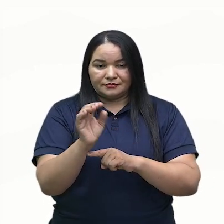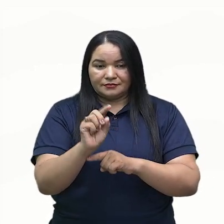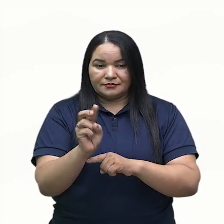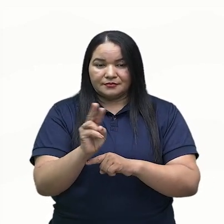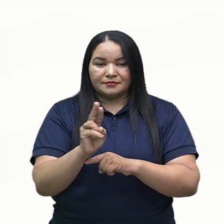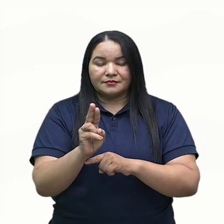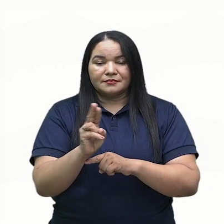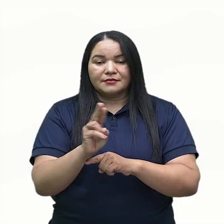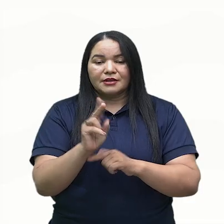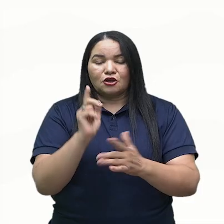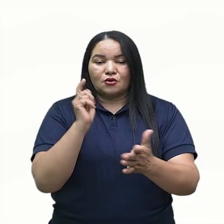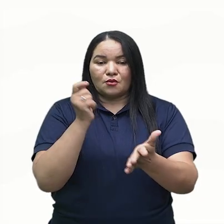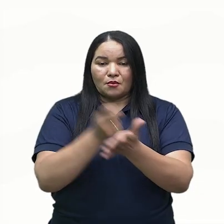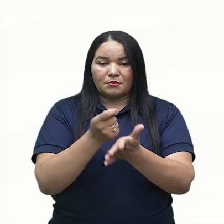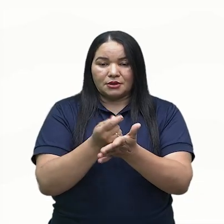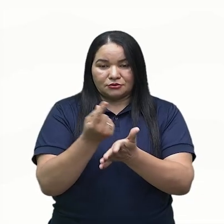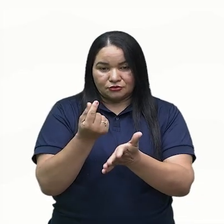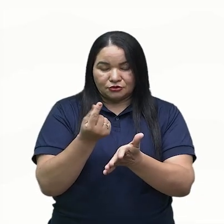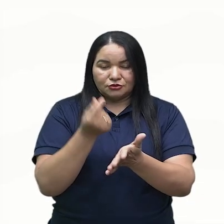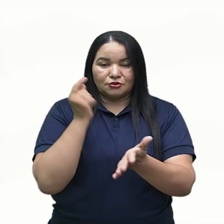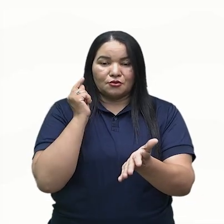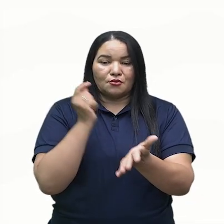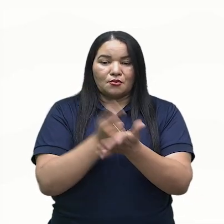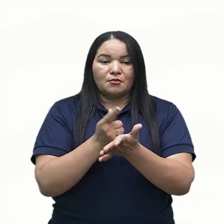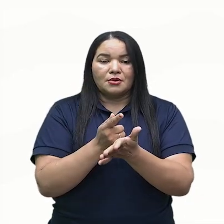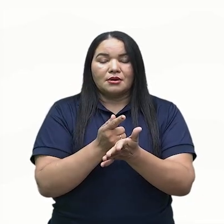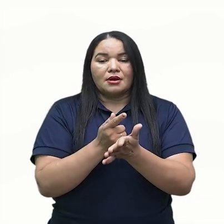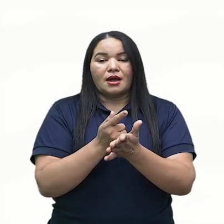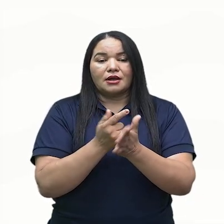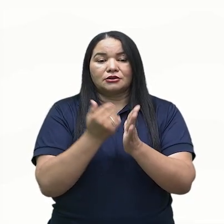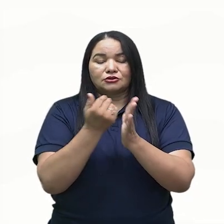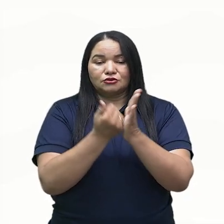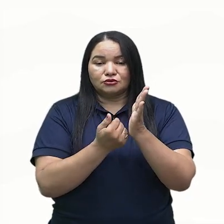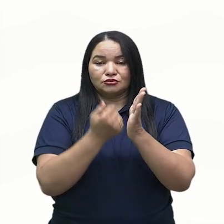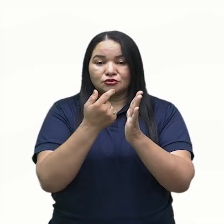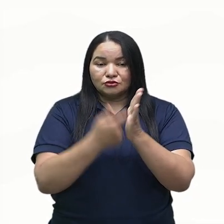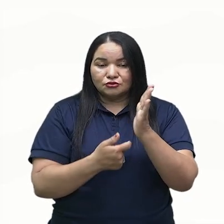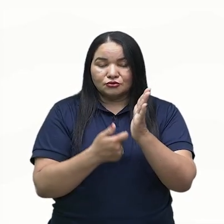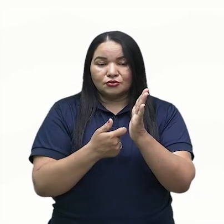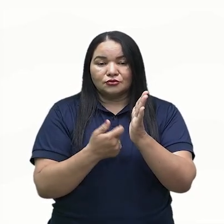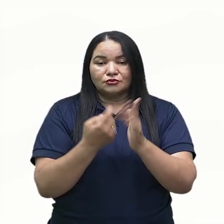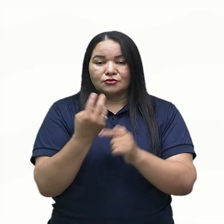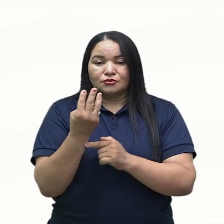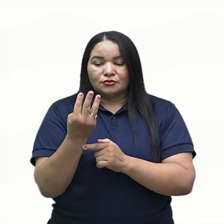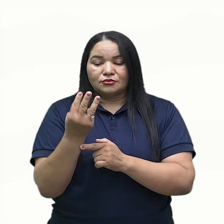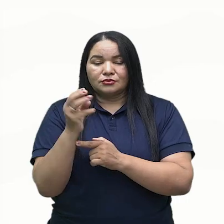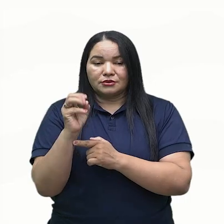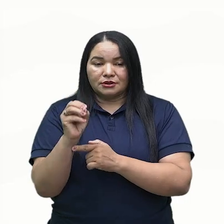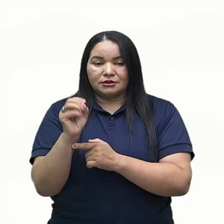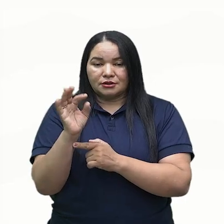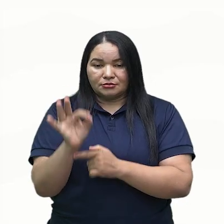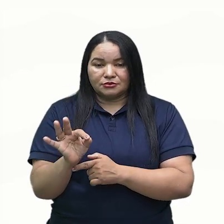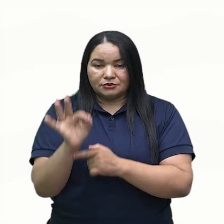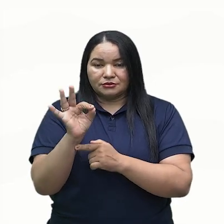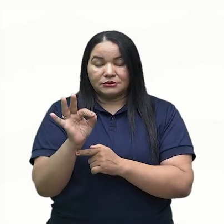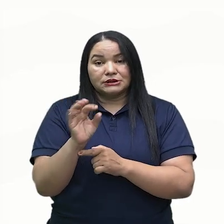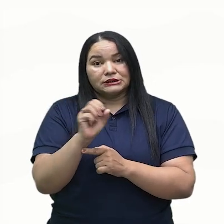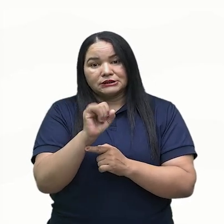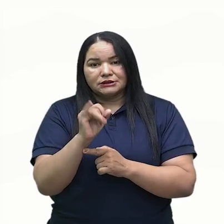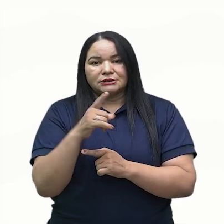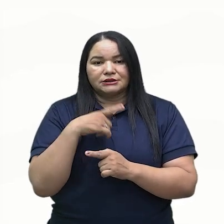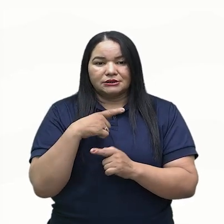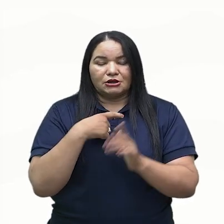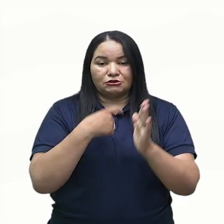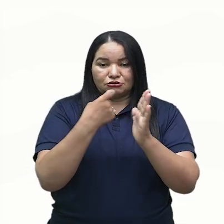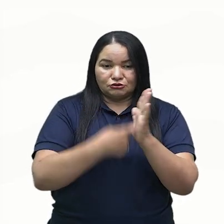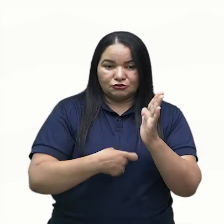60,00, quando comprado à vista, ele possui um desconto de 30%. Opa, olha lá. Se possui